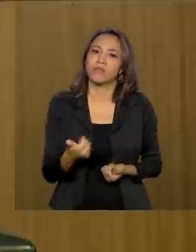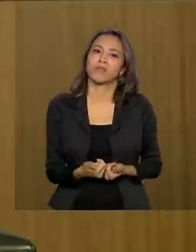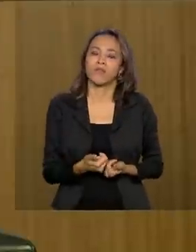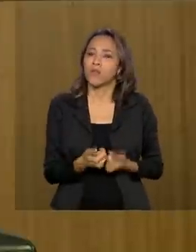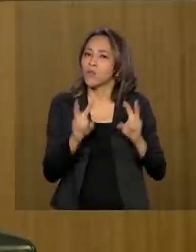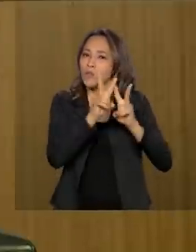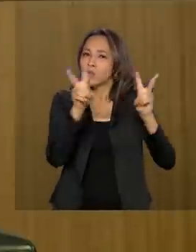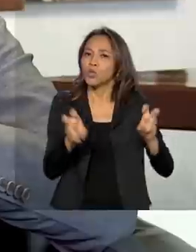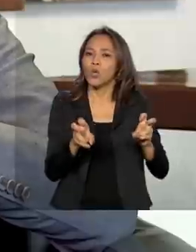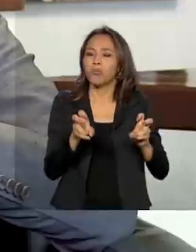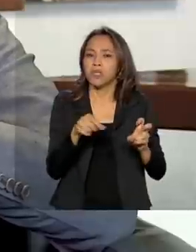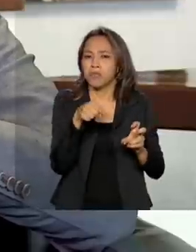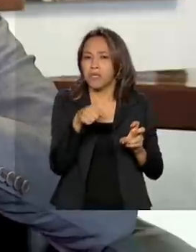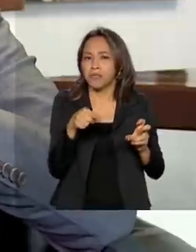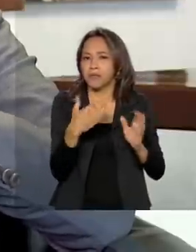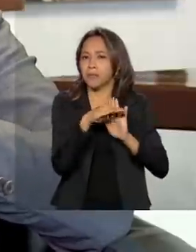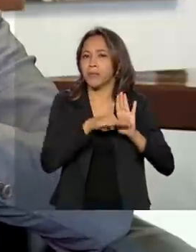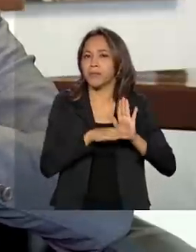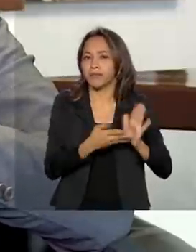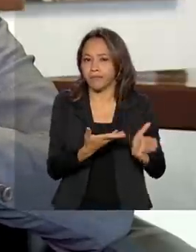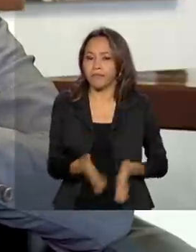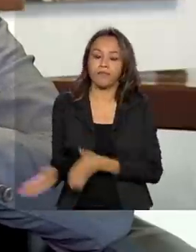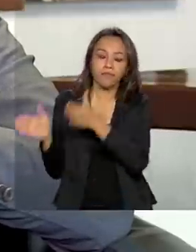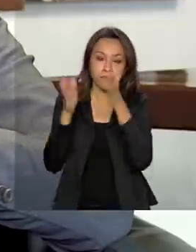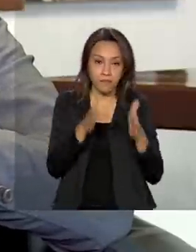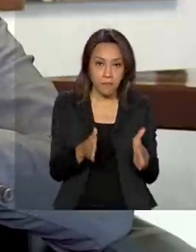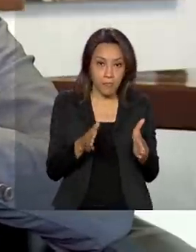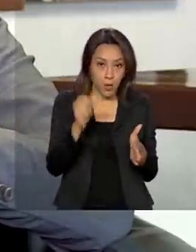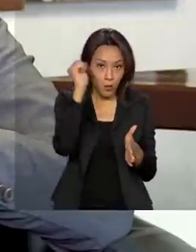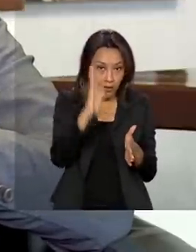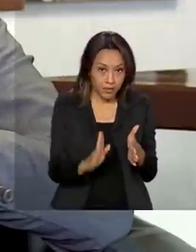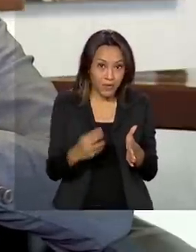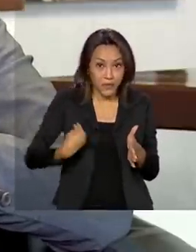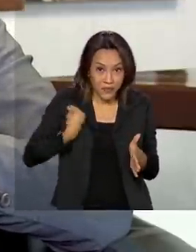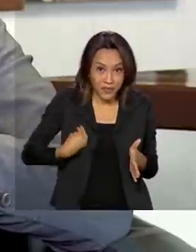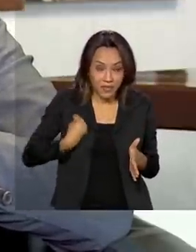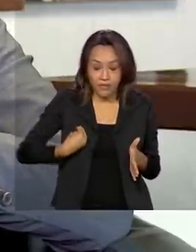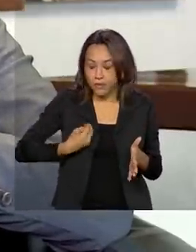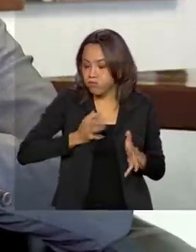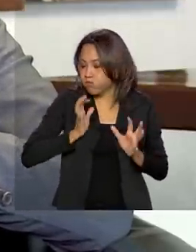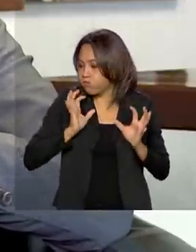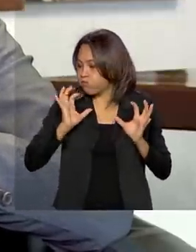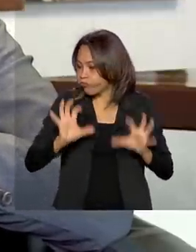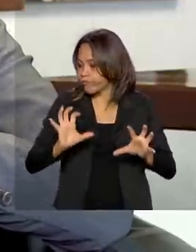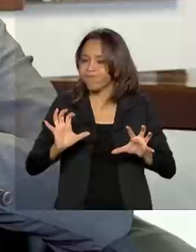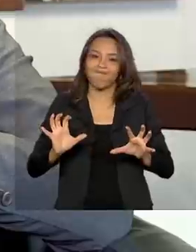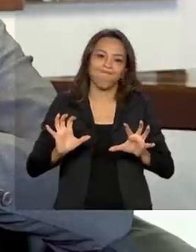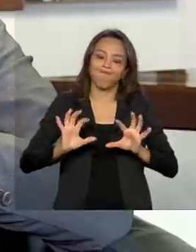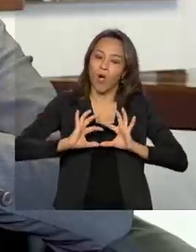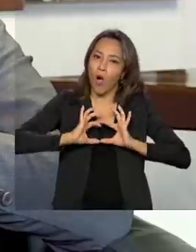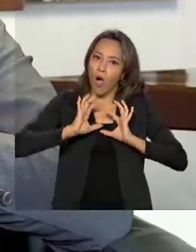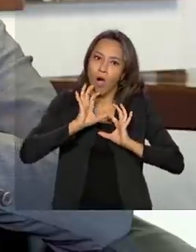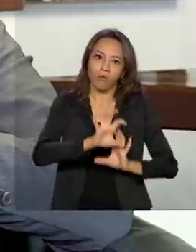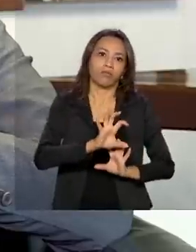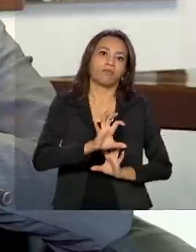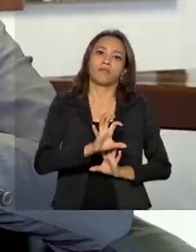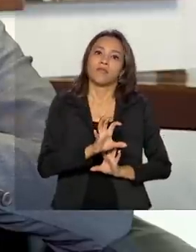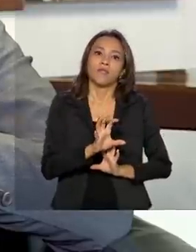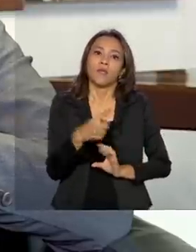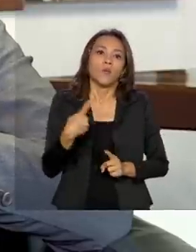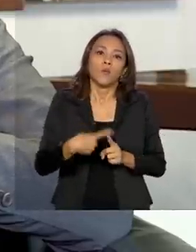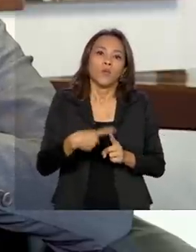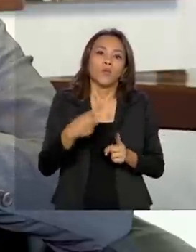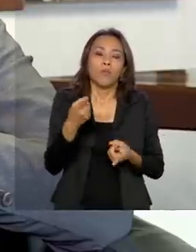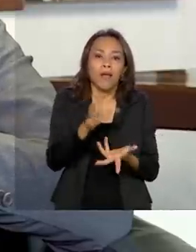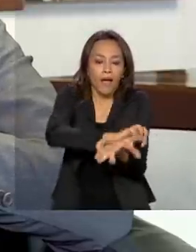ao Lixão Zero. Bom, o Brasil vive efetivamente uma situação caótica no que diz respeito aos resíduos